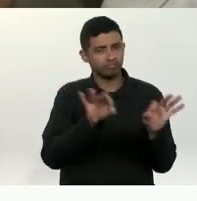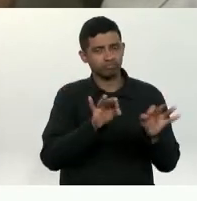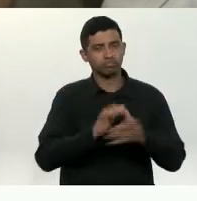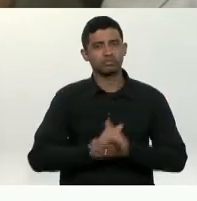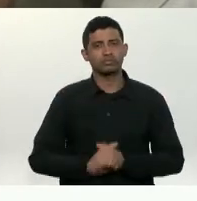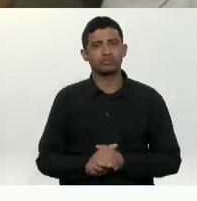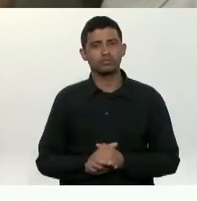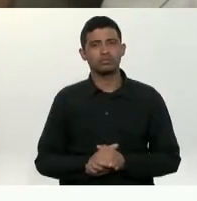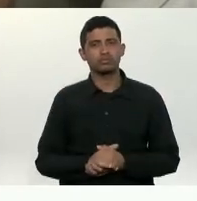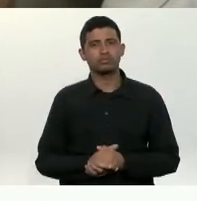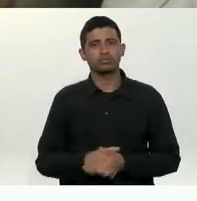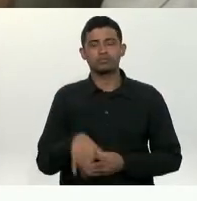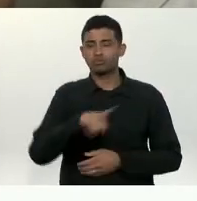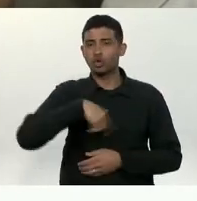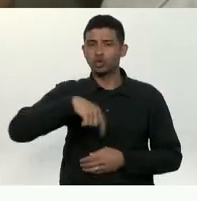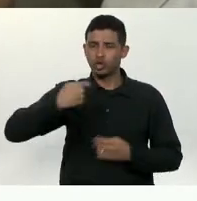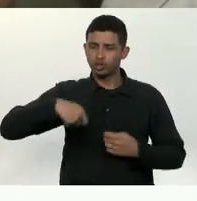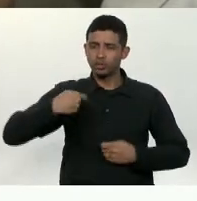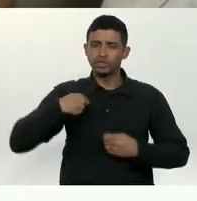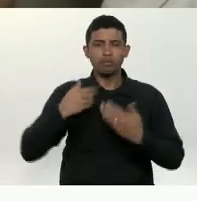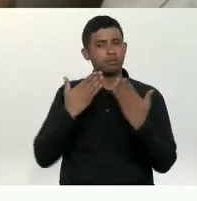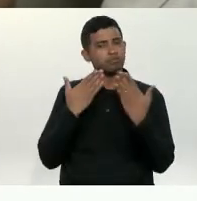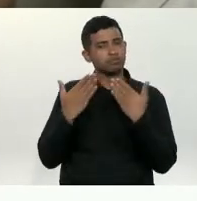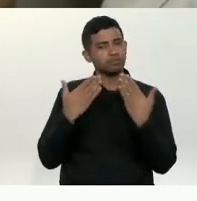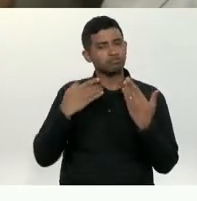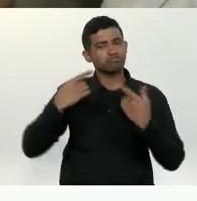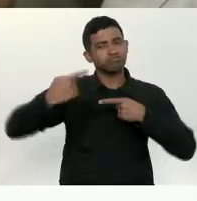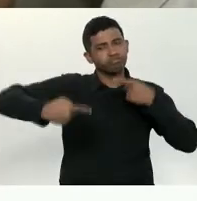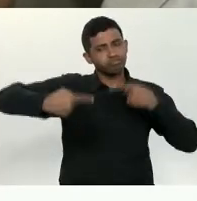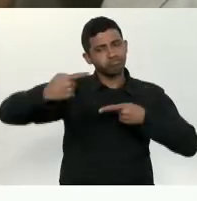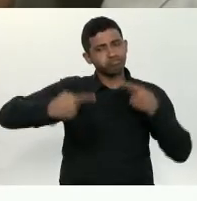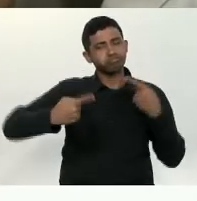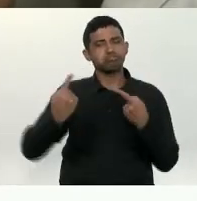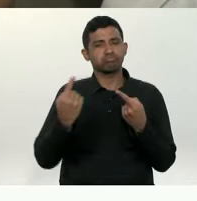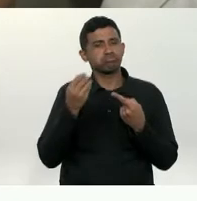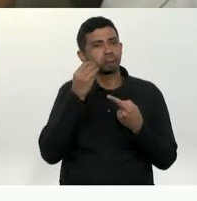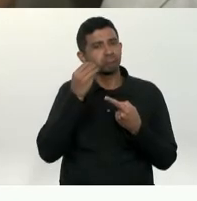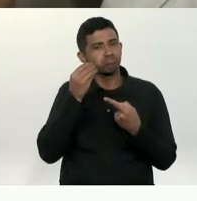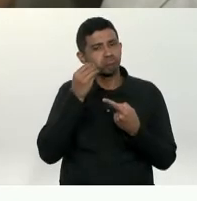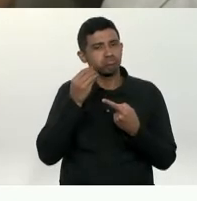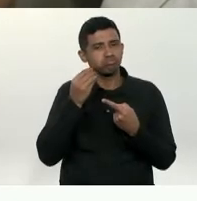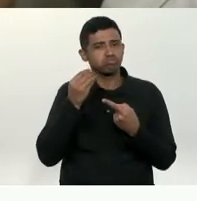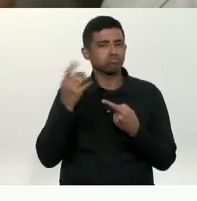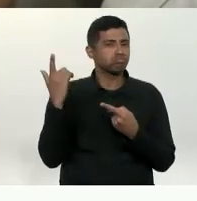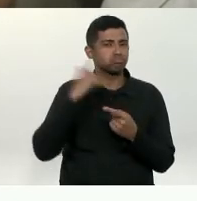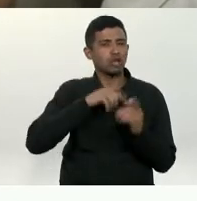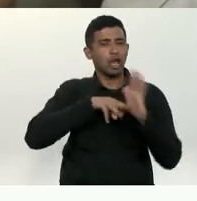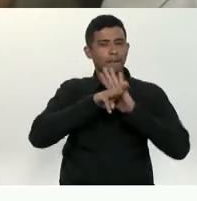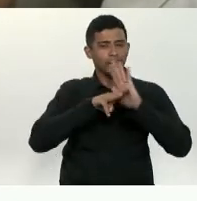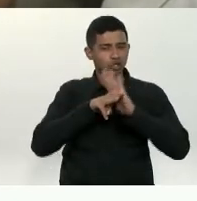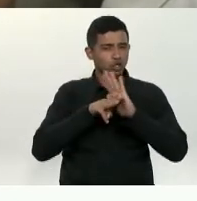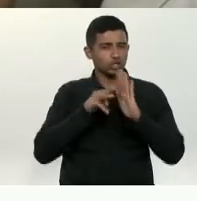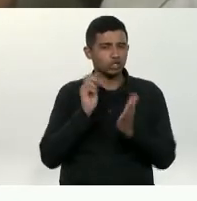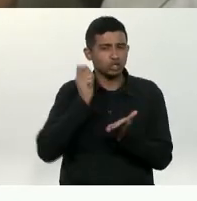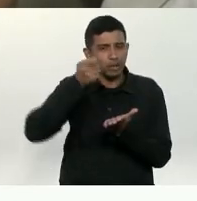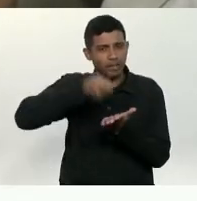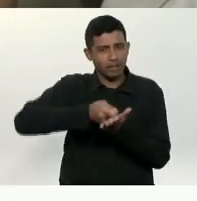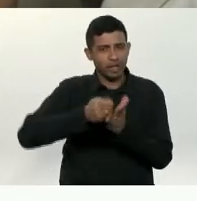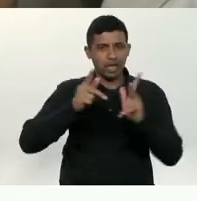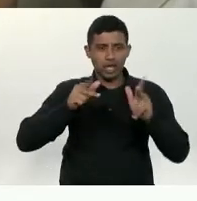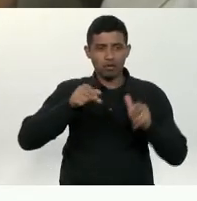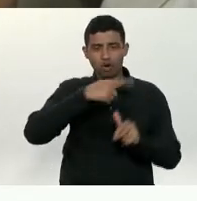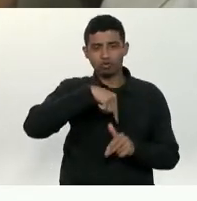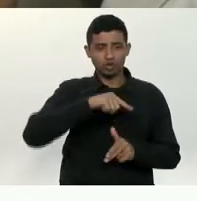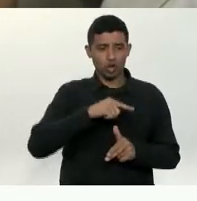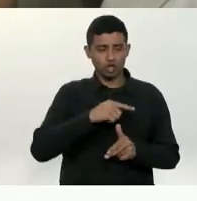que estabelecer um diálogo com o governo federal de maneira a viabilizar uma metodologia de pagamento conforme a nossa capacidade